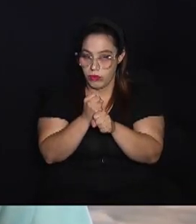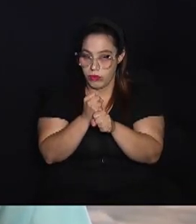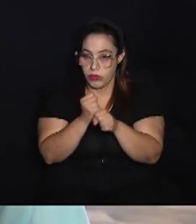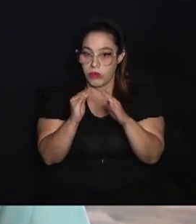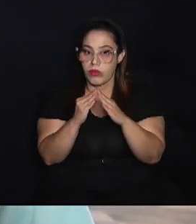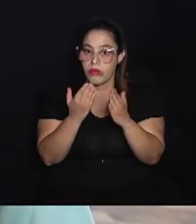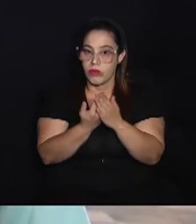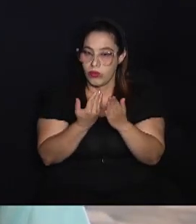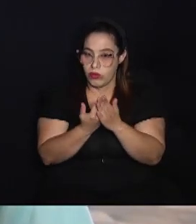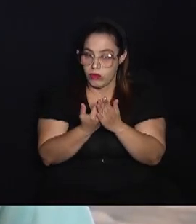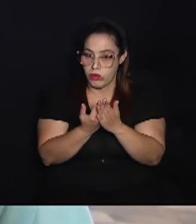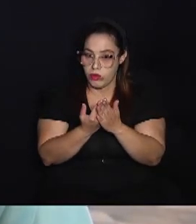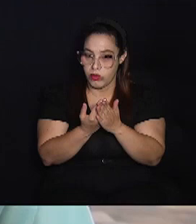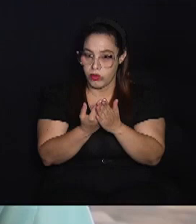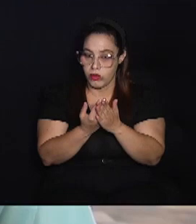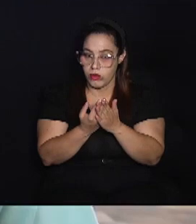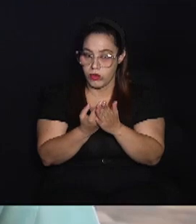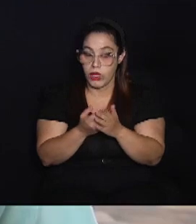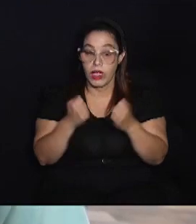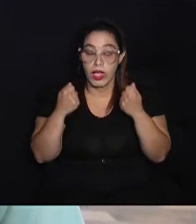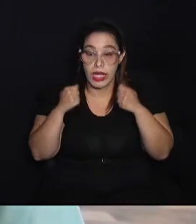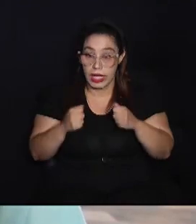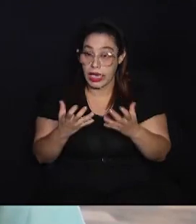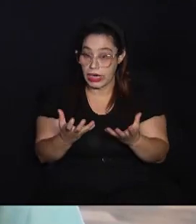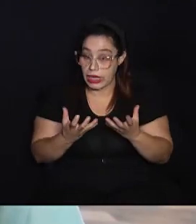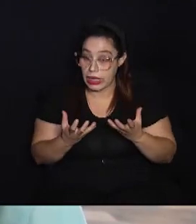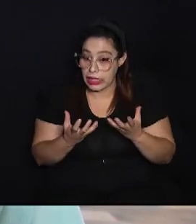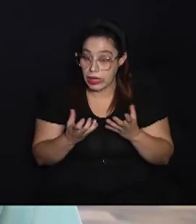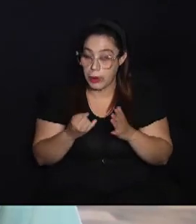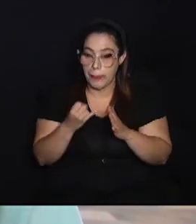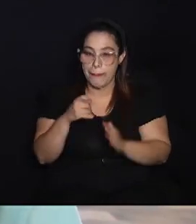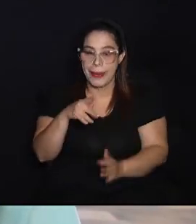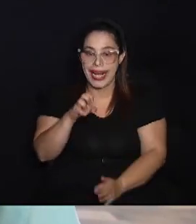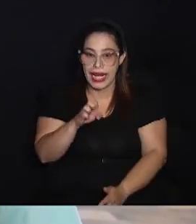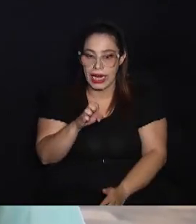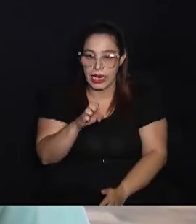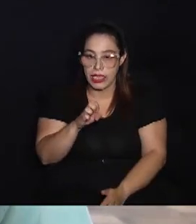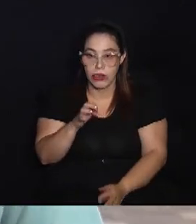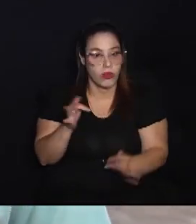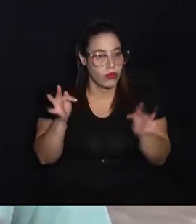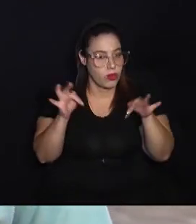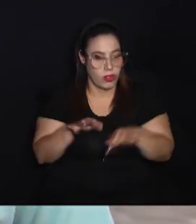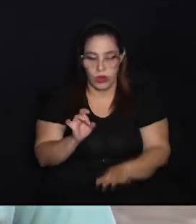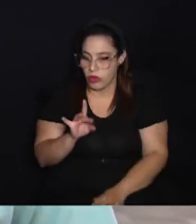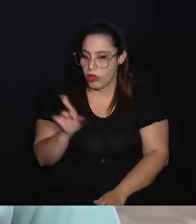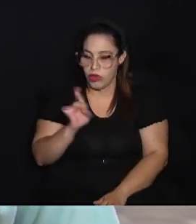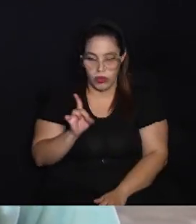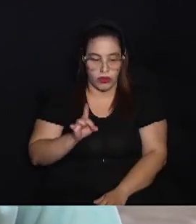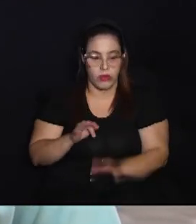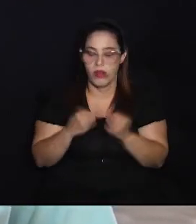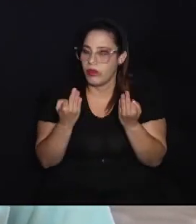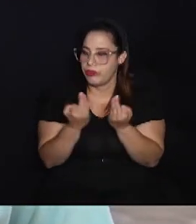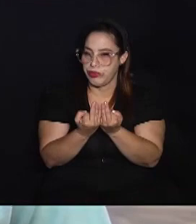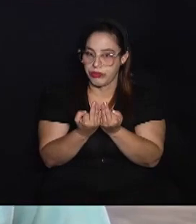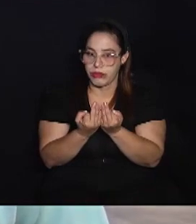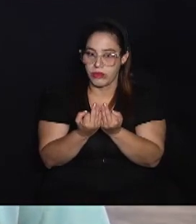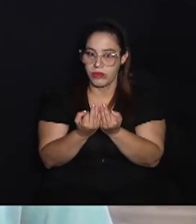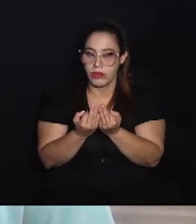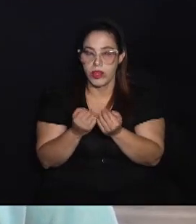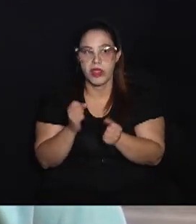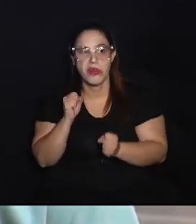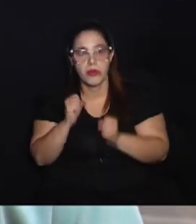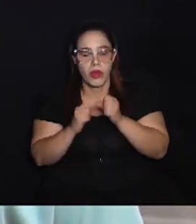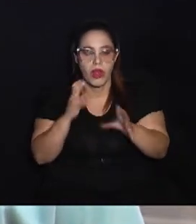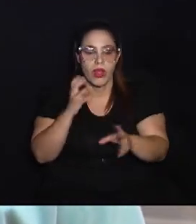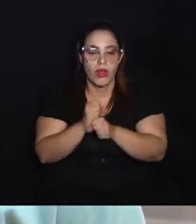unidade educacional pretendida pela família. Por isso ele é um pré-cadastro, ele não se finaliza somente com a ação da família, ele depende de uma validação da